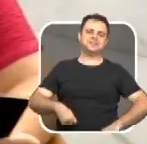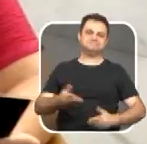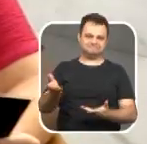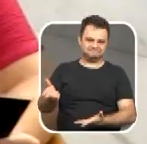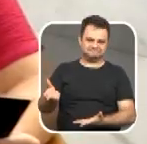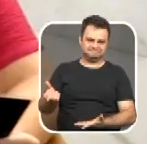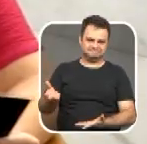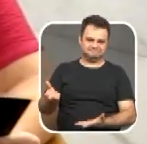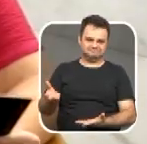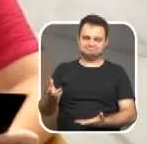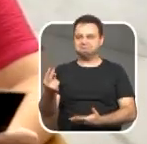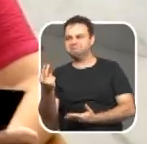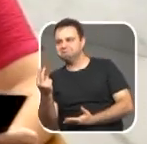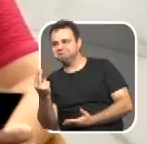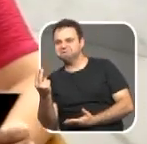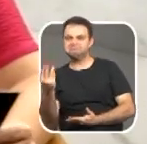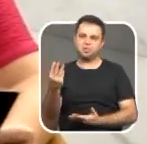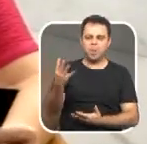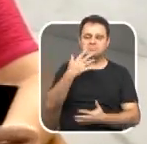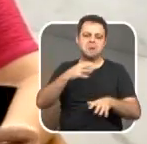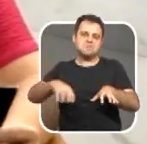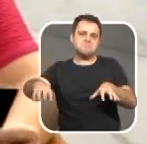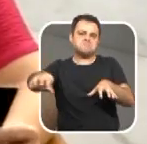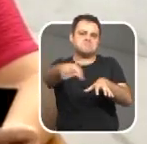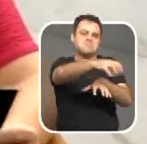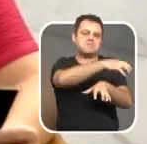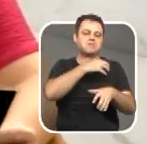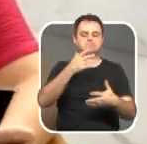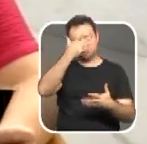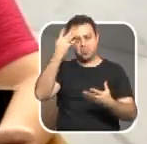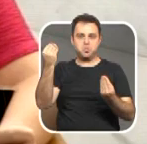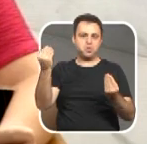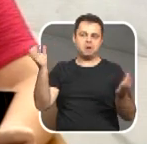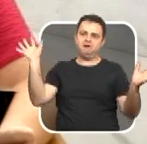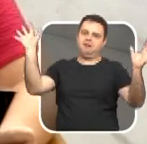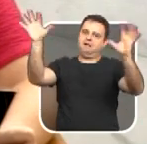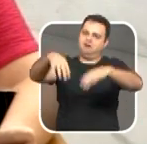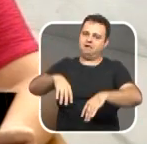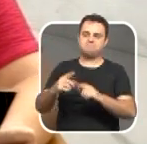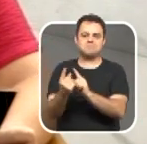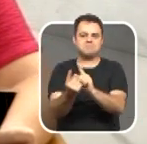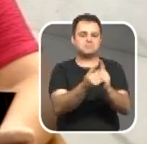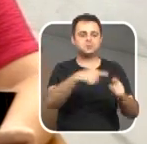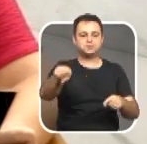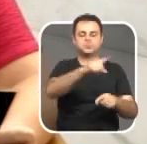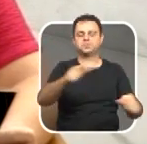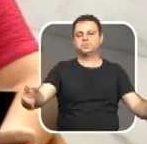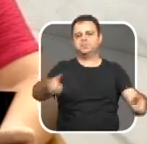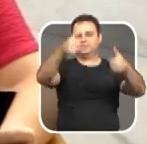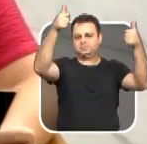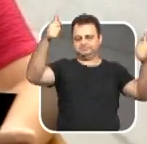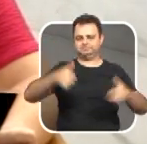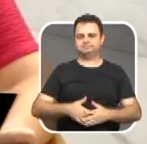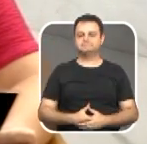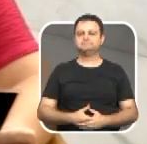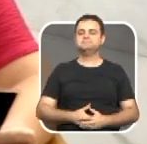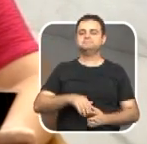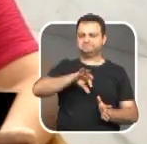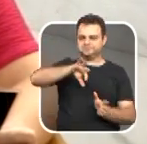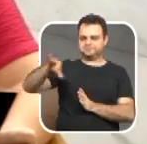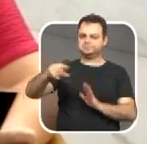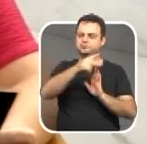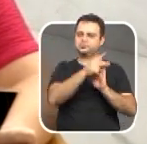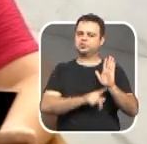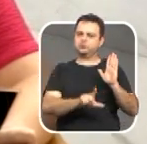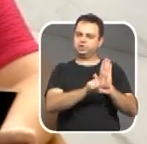curadas. E teve um projeto de lei que foi aprovado aqui pela Câmara, mas foi vetado pelo prefeito, e que a senhora estava comentando que vai lutar contra esse